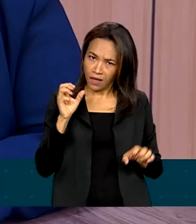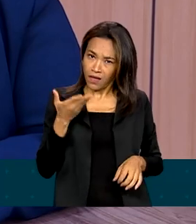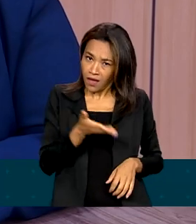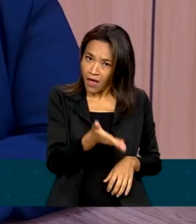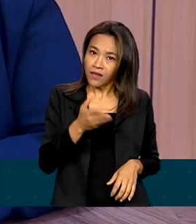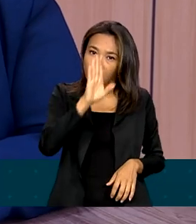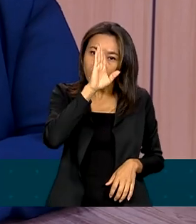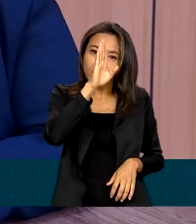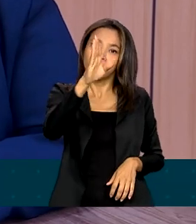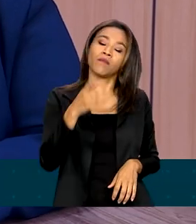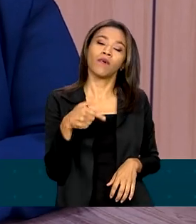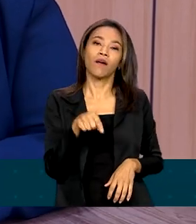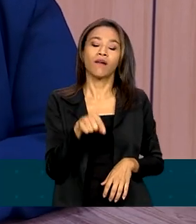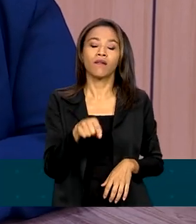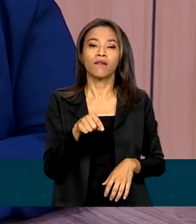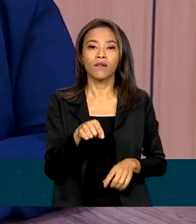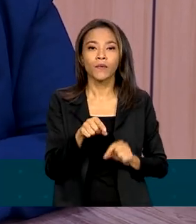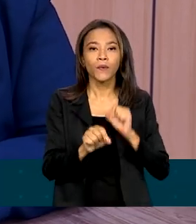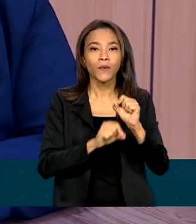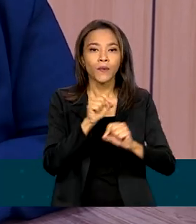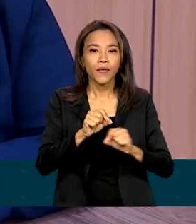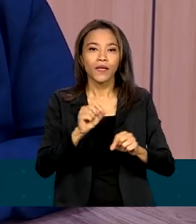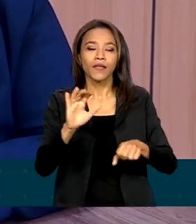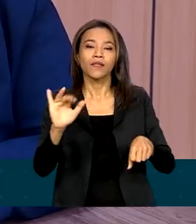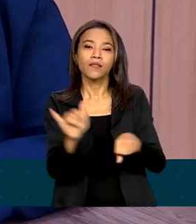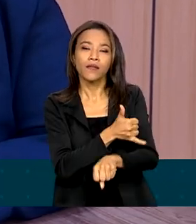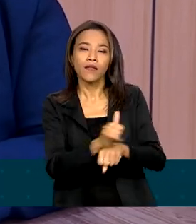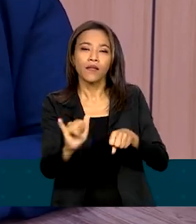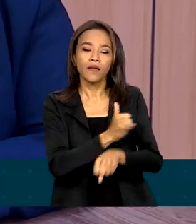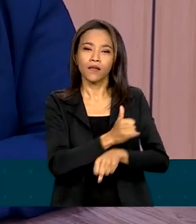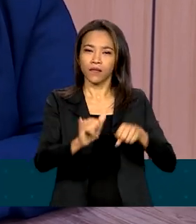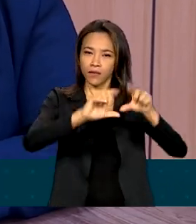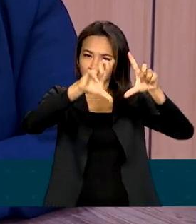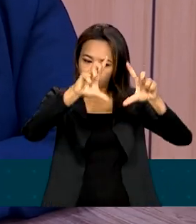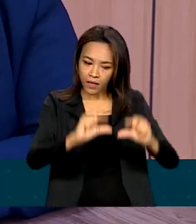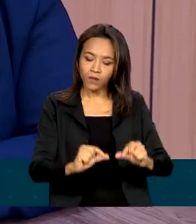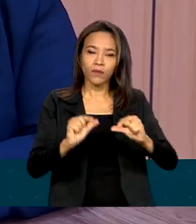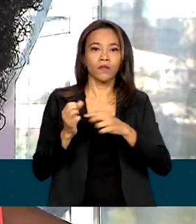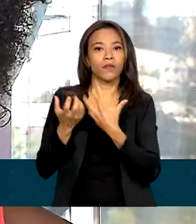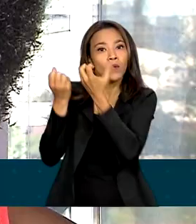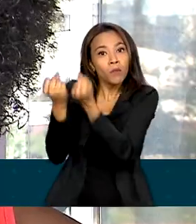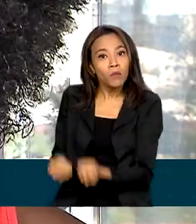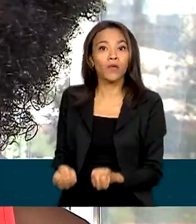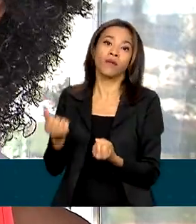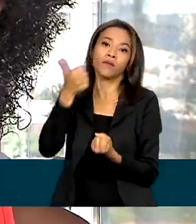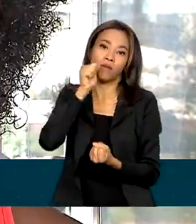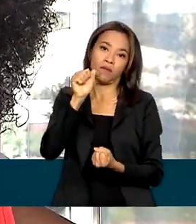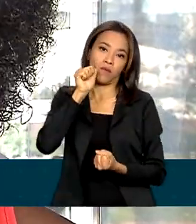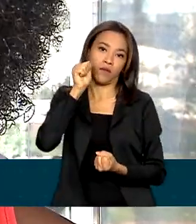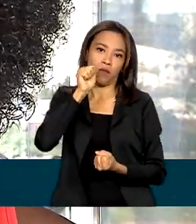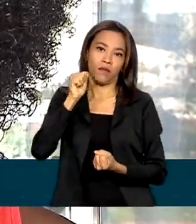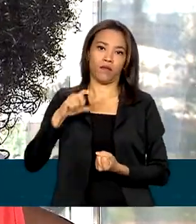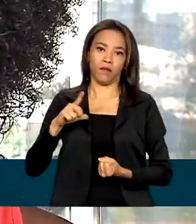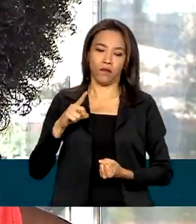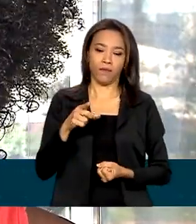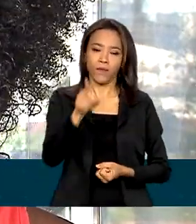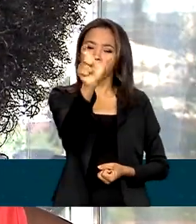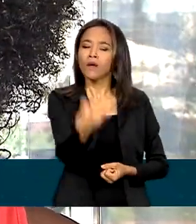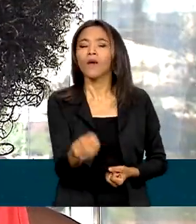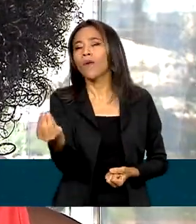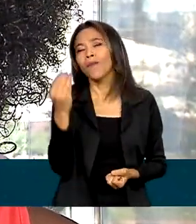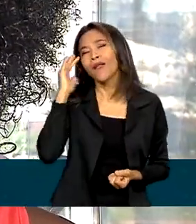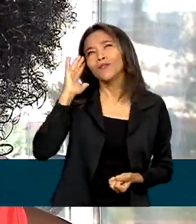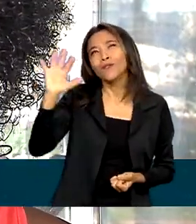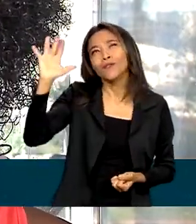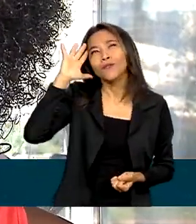o principal instrumento de fazer, de diminuir a questão da sobrecarga da mulher. E o que será que a Raíssa sonha para